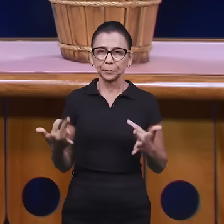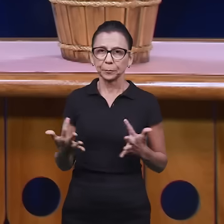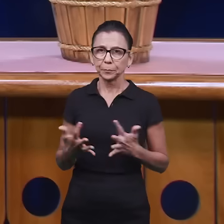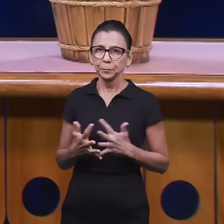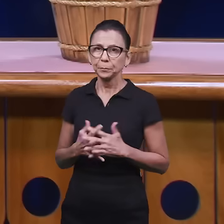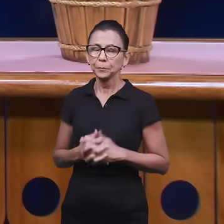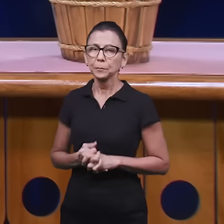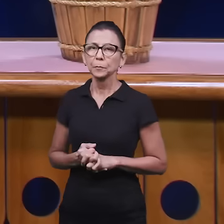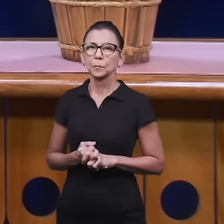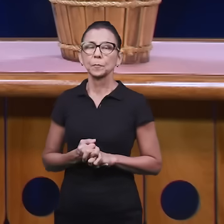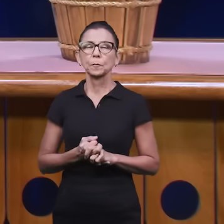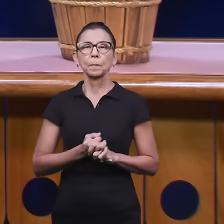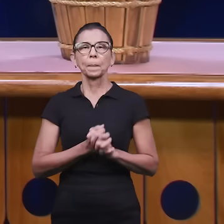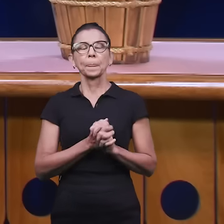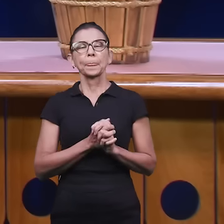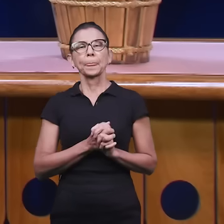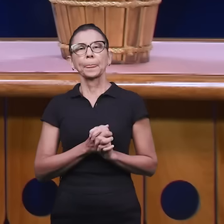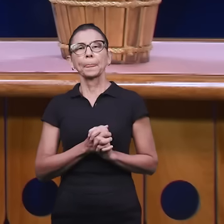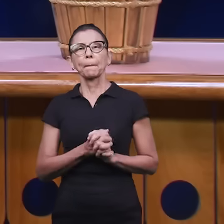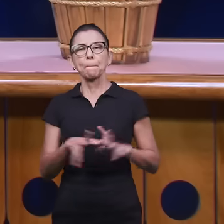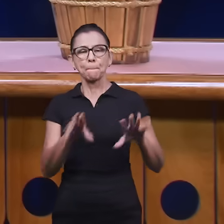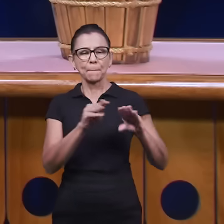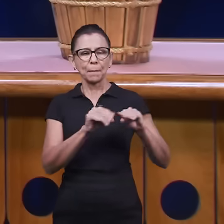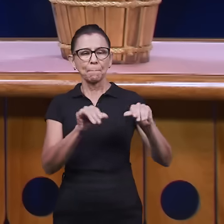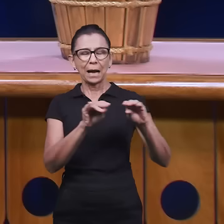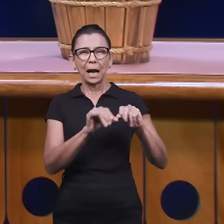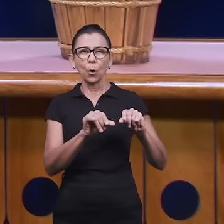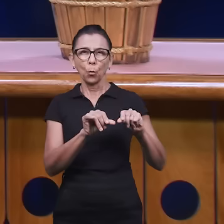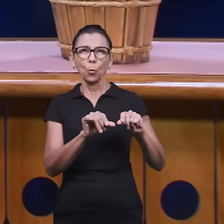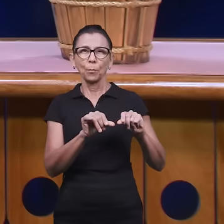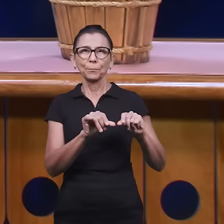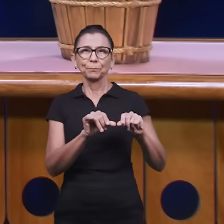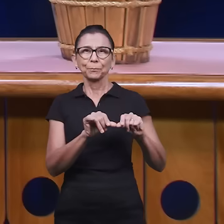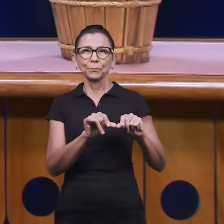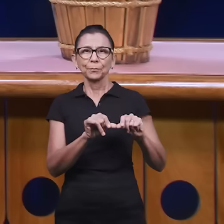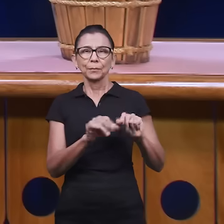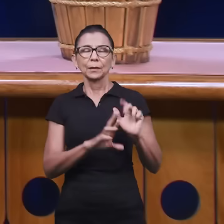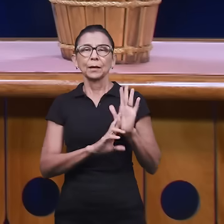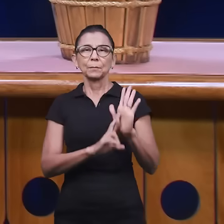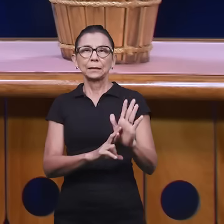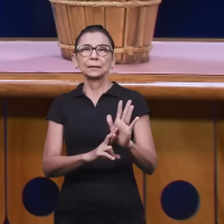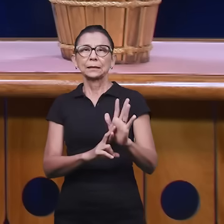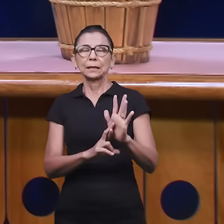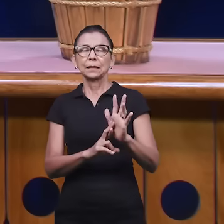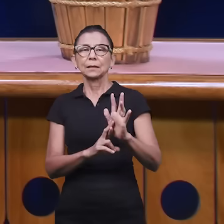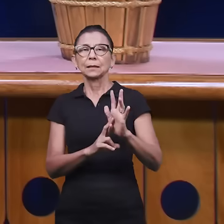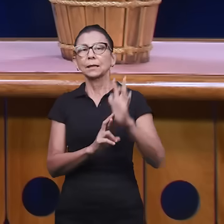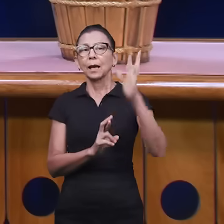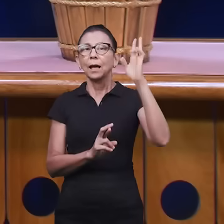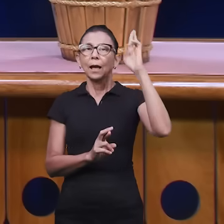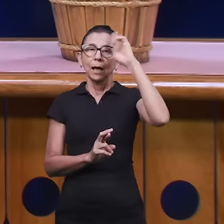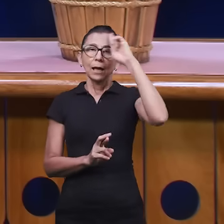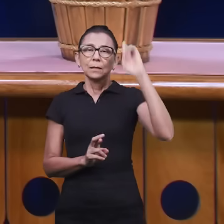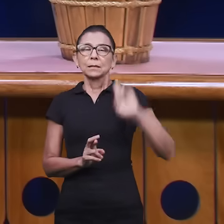palavra misturada com o barro, é a palavra na razão. A